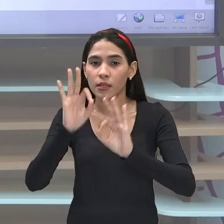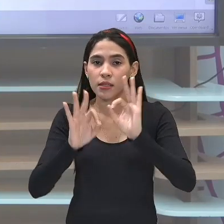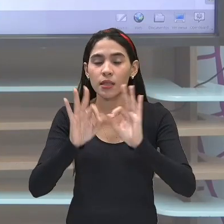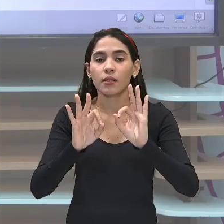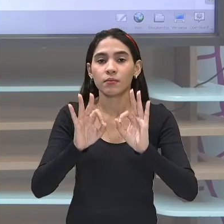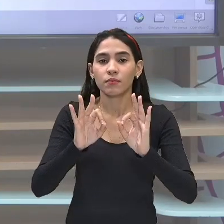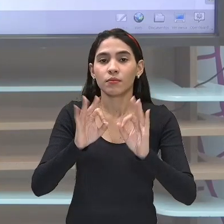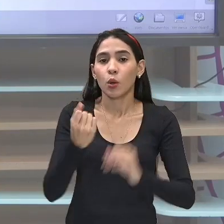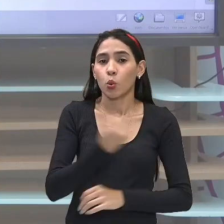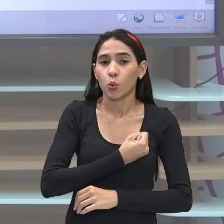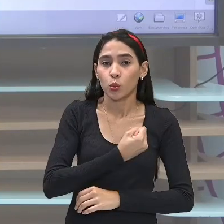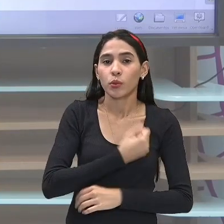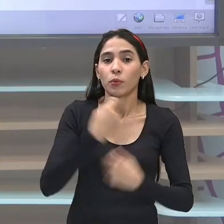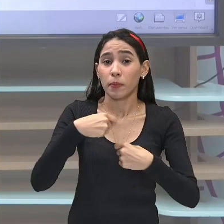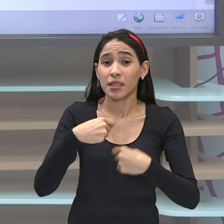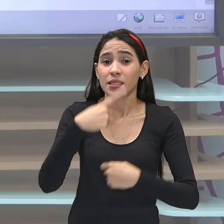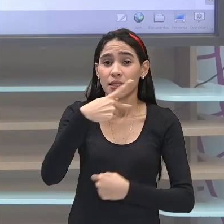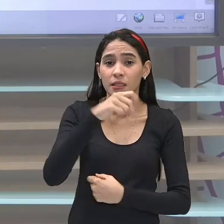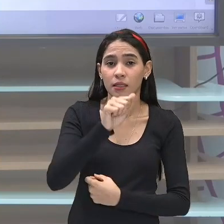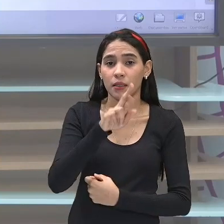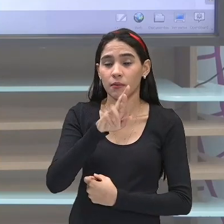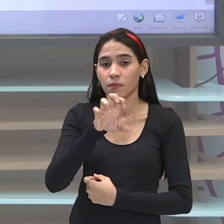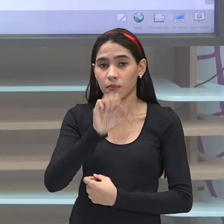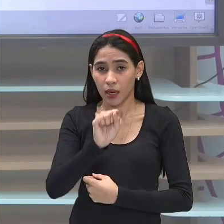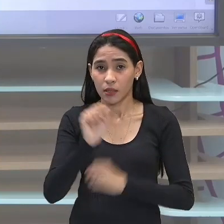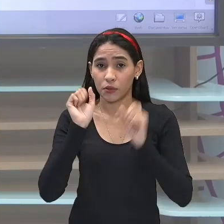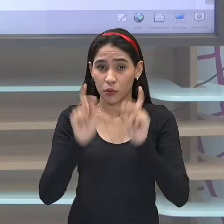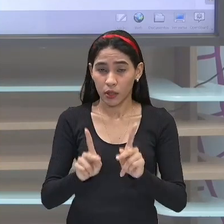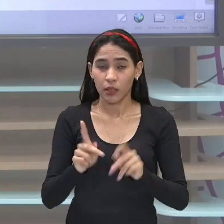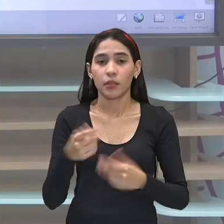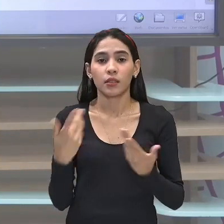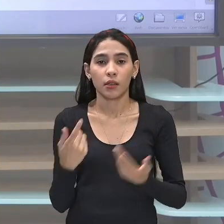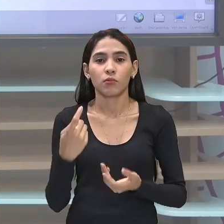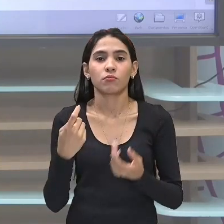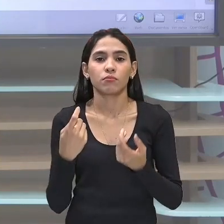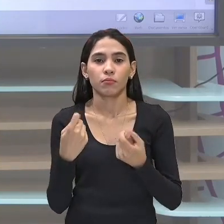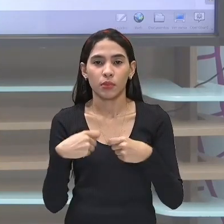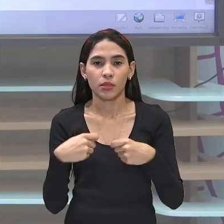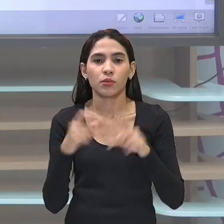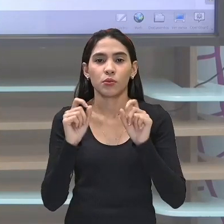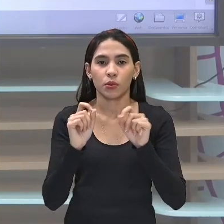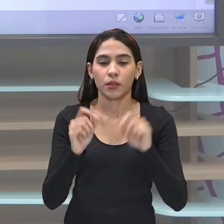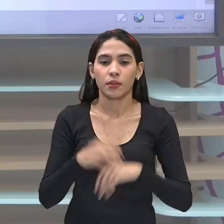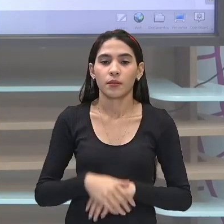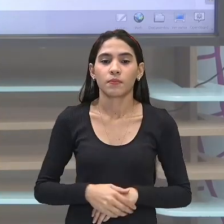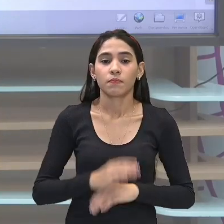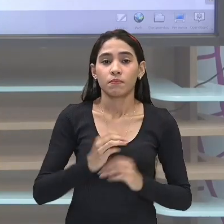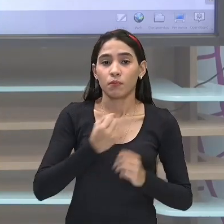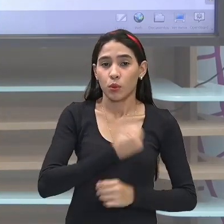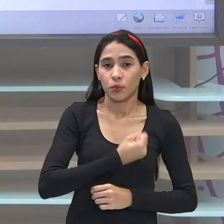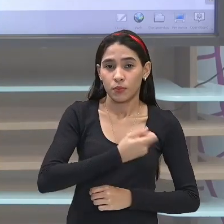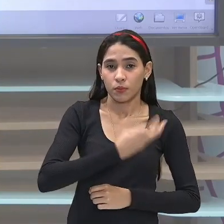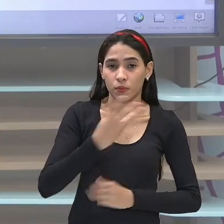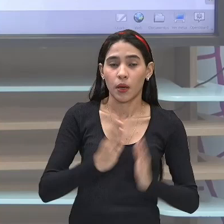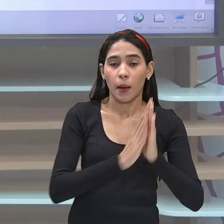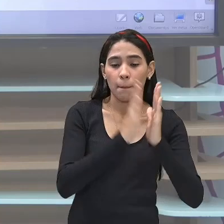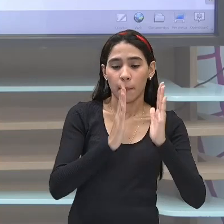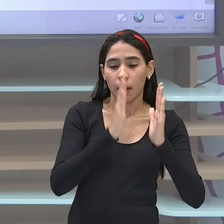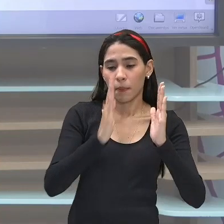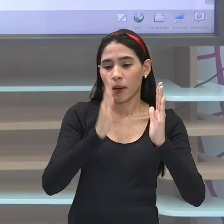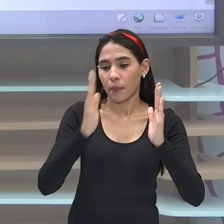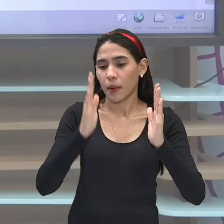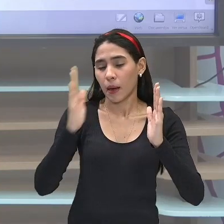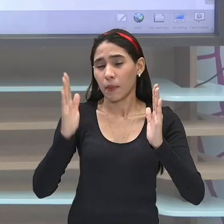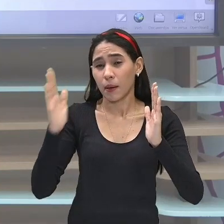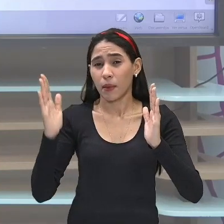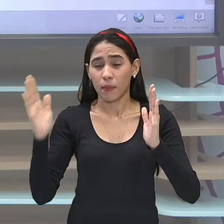os números sejam pares, tá? Então, eu posso ter uma sequência aqui infinita de